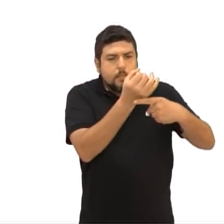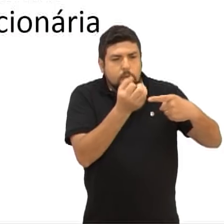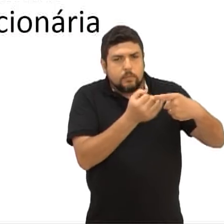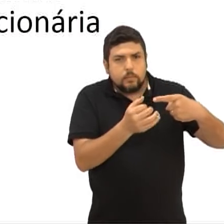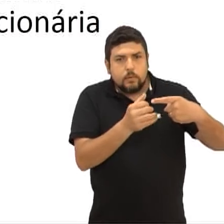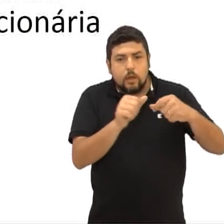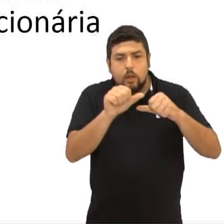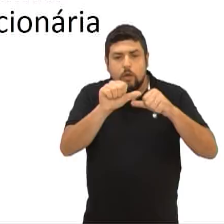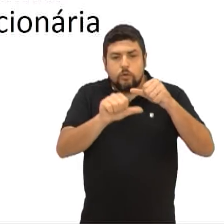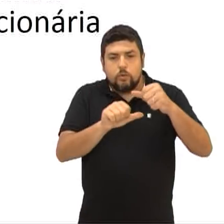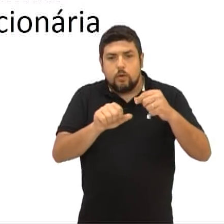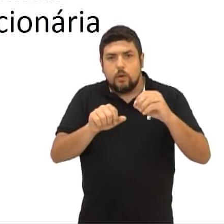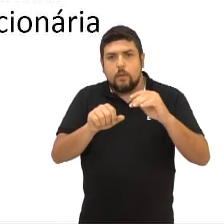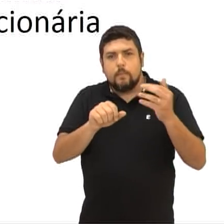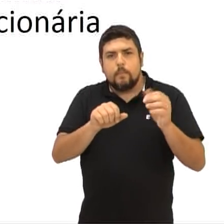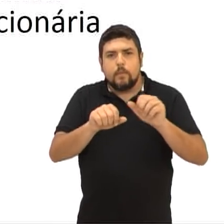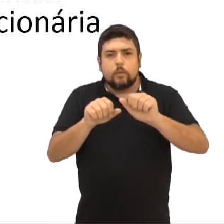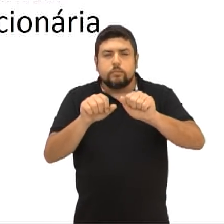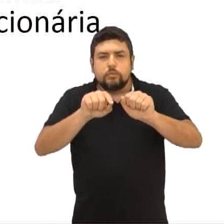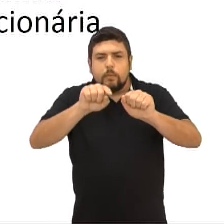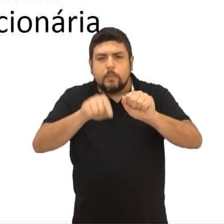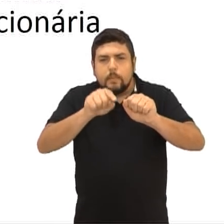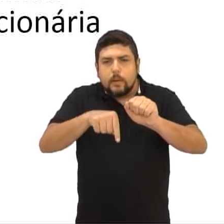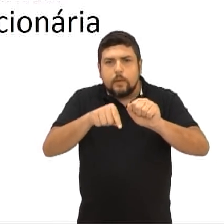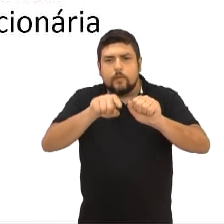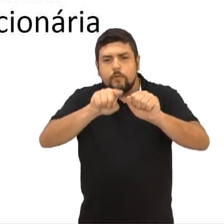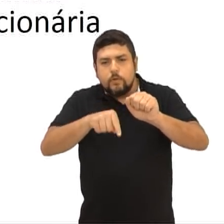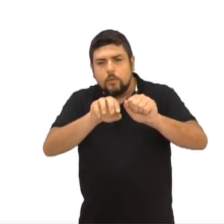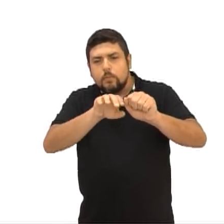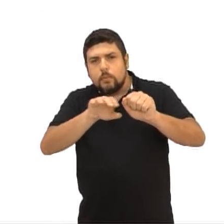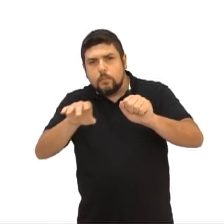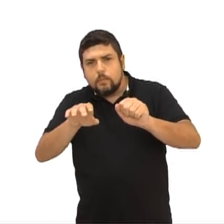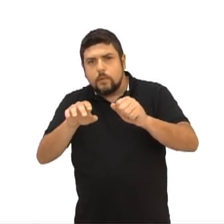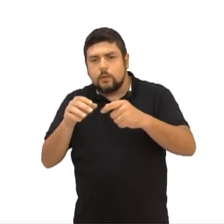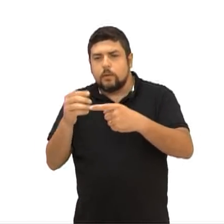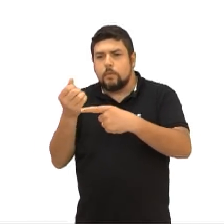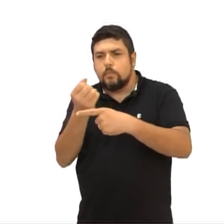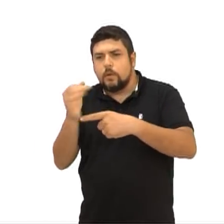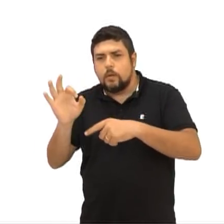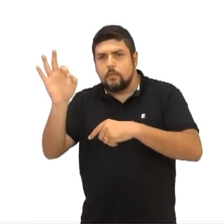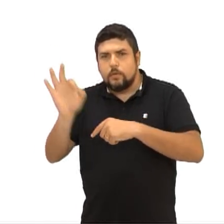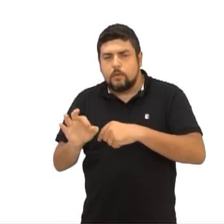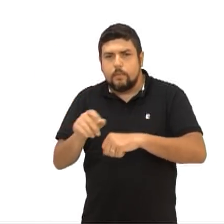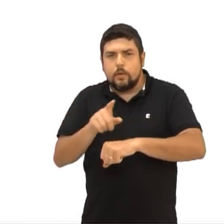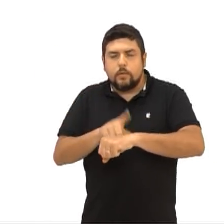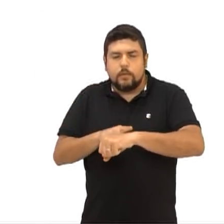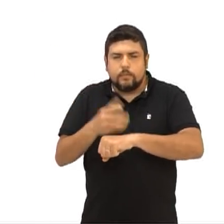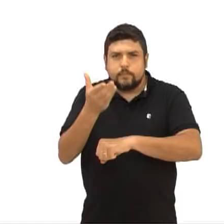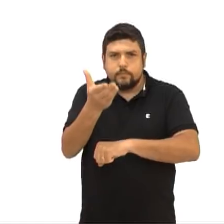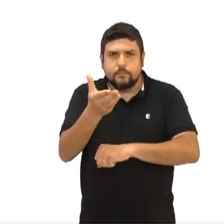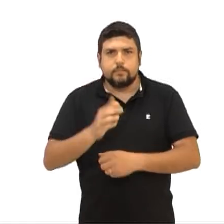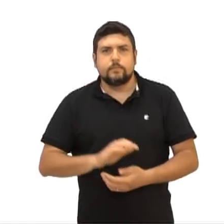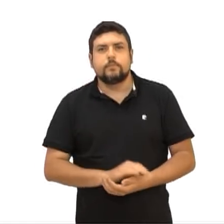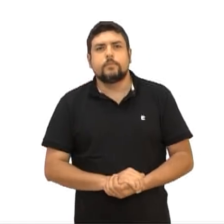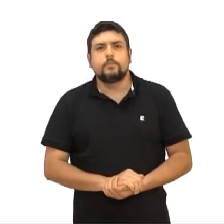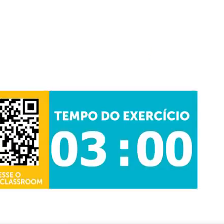estava nessa forma percentual aqui anterior. Tempo para tentar identificar.